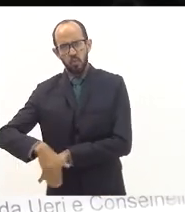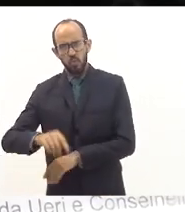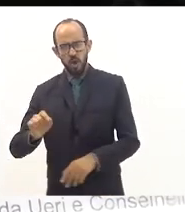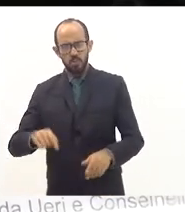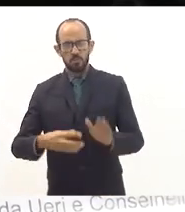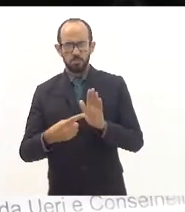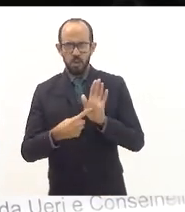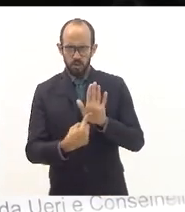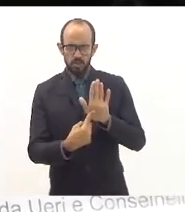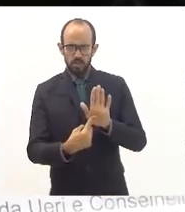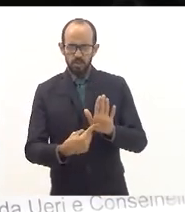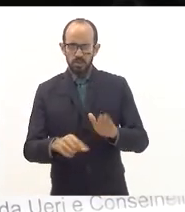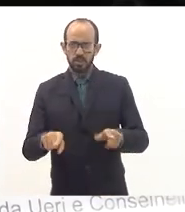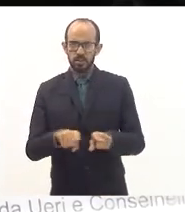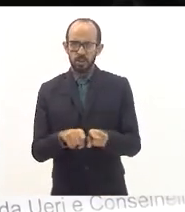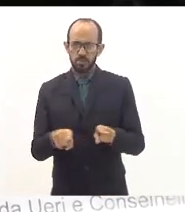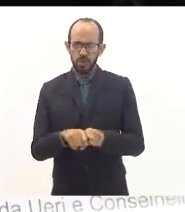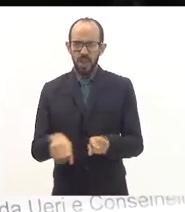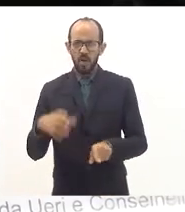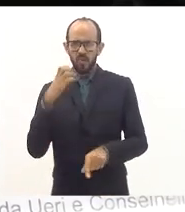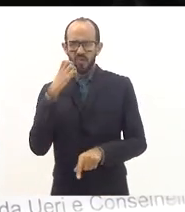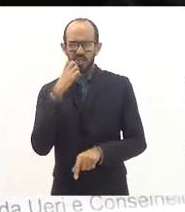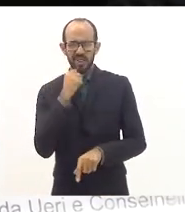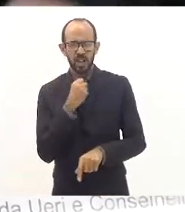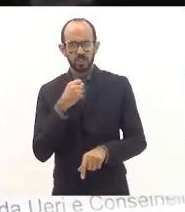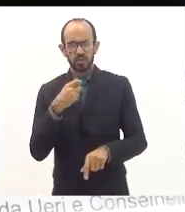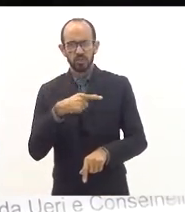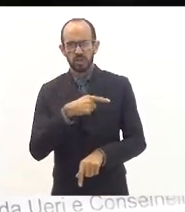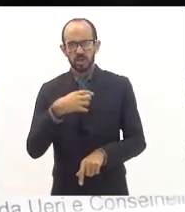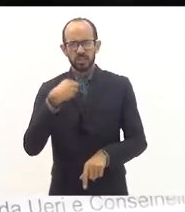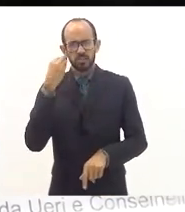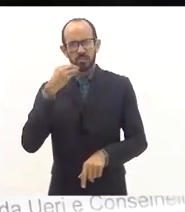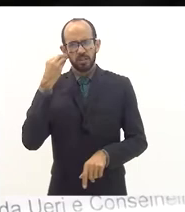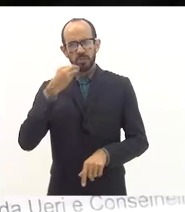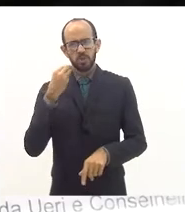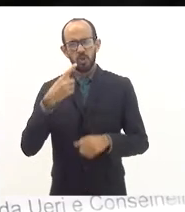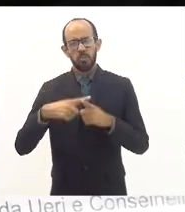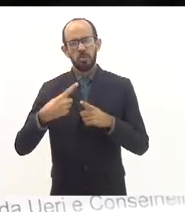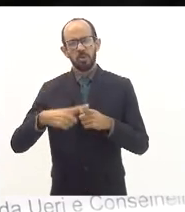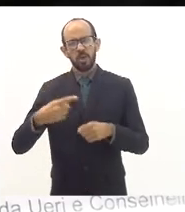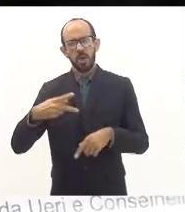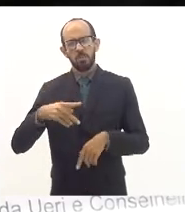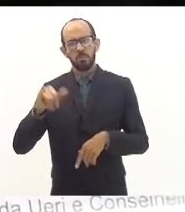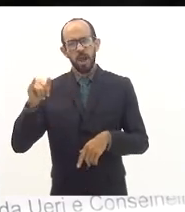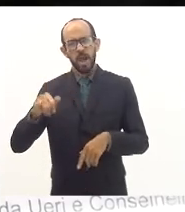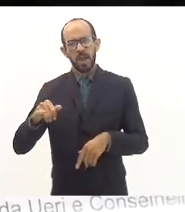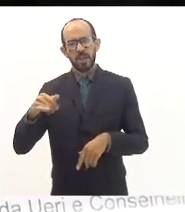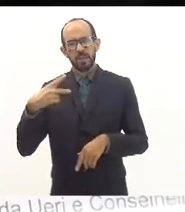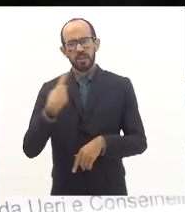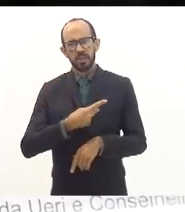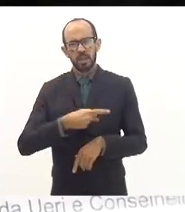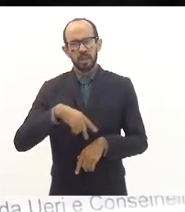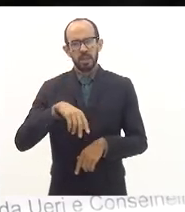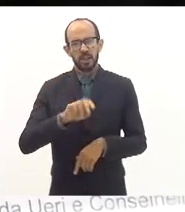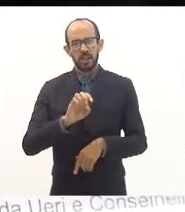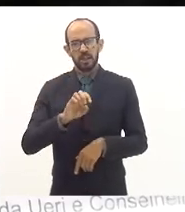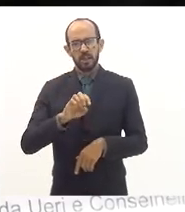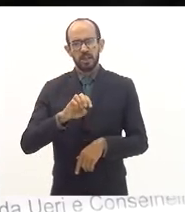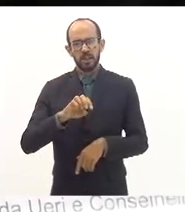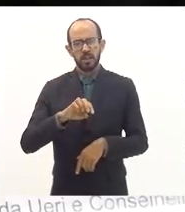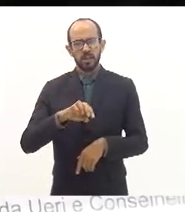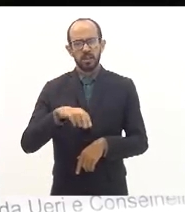a orfandade que experimentou muito cedo, quando seu pai, o tropeiro Maragato José